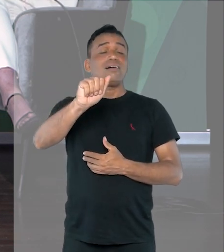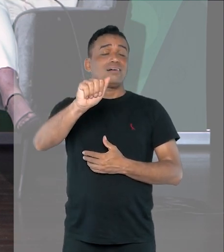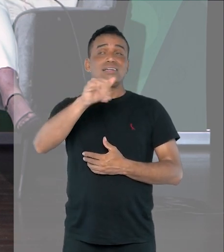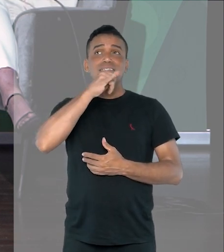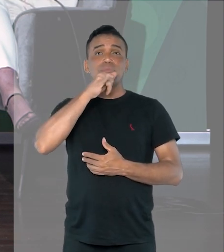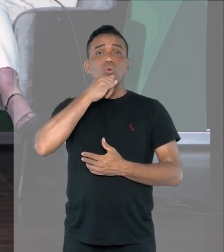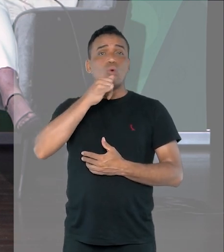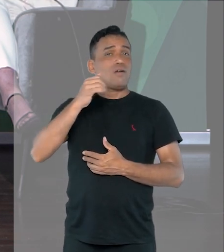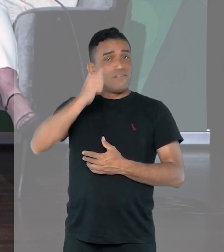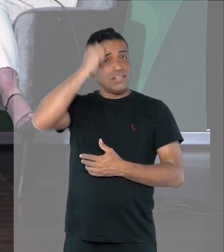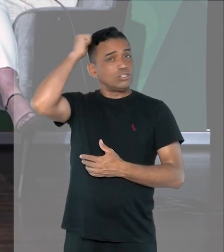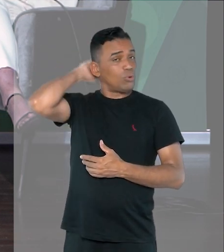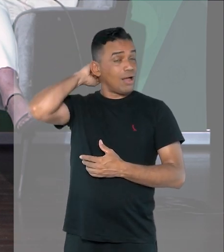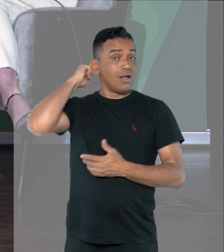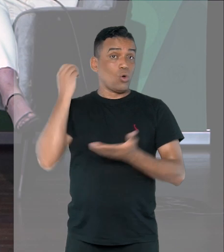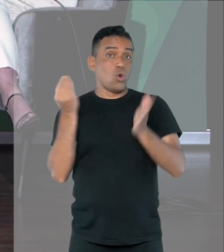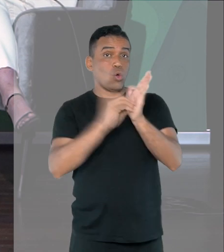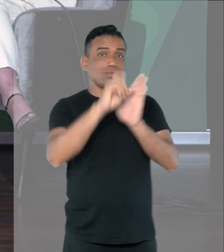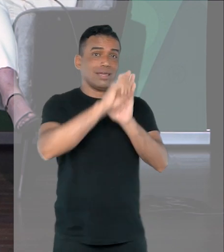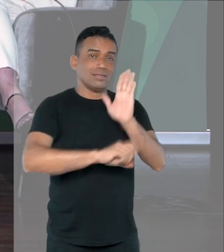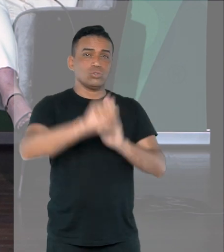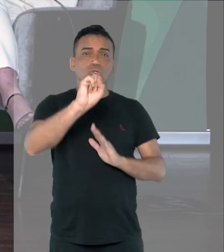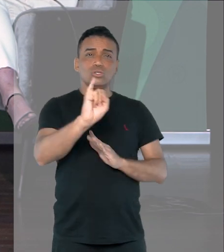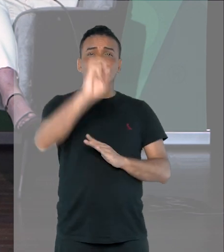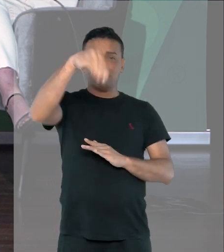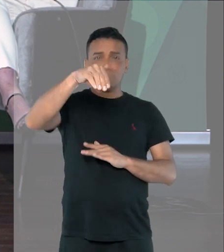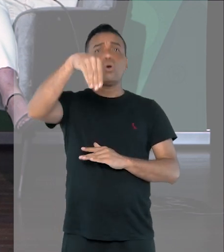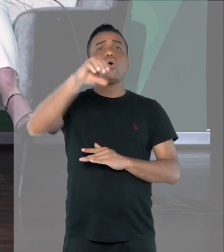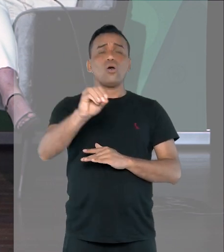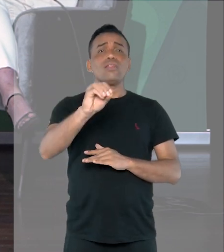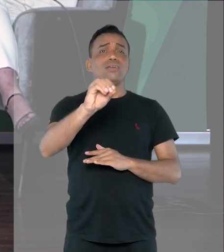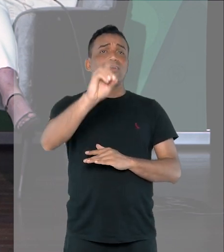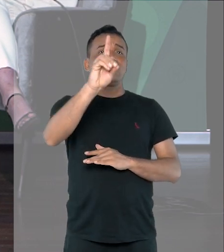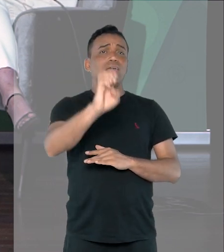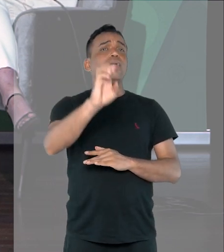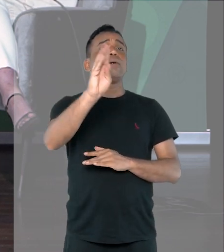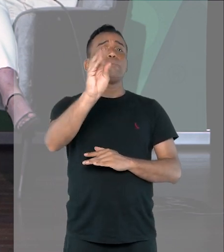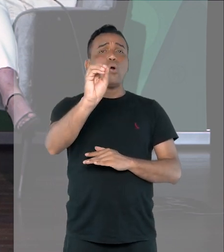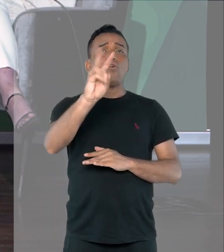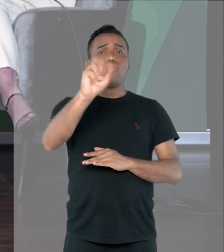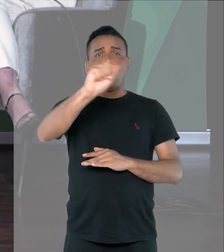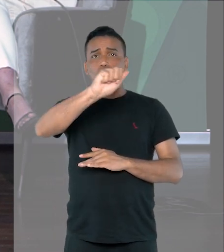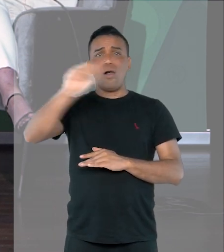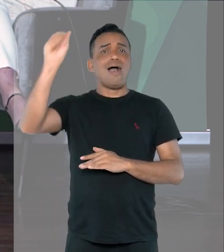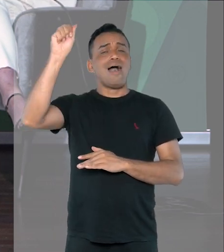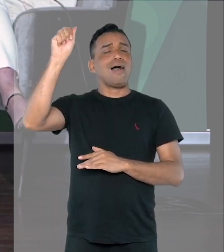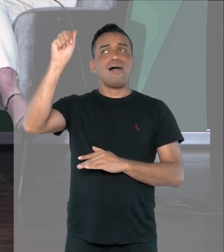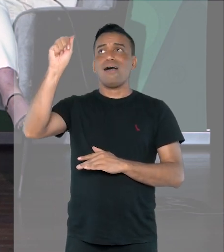brasileiro botou texto da Simone de Beauvoir como texto feminista, eu confesso a você que eu dei